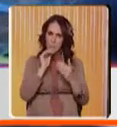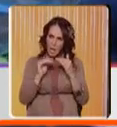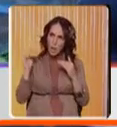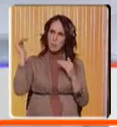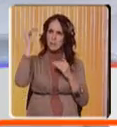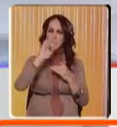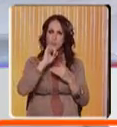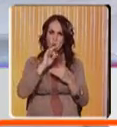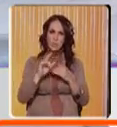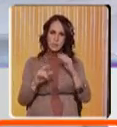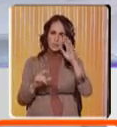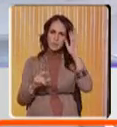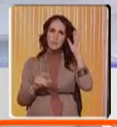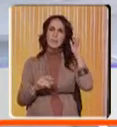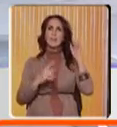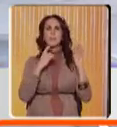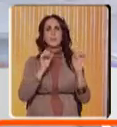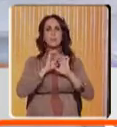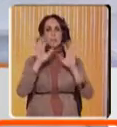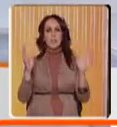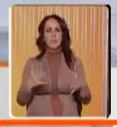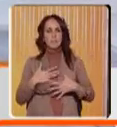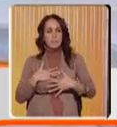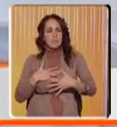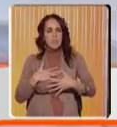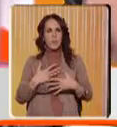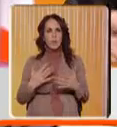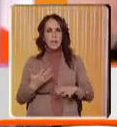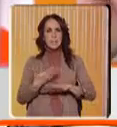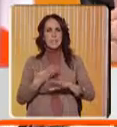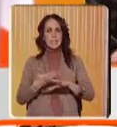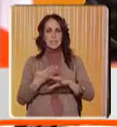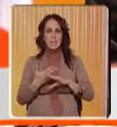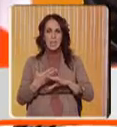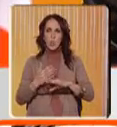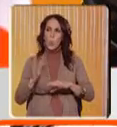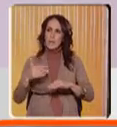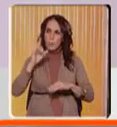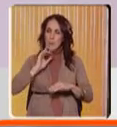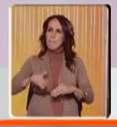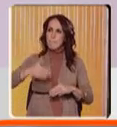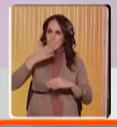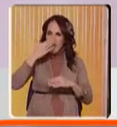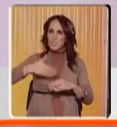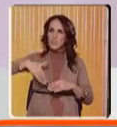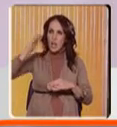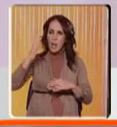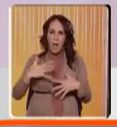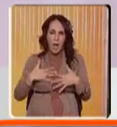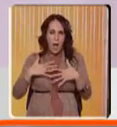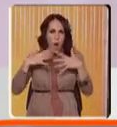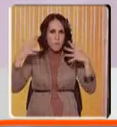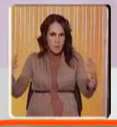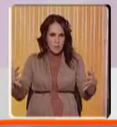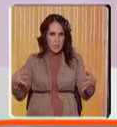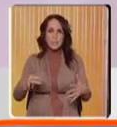sim. A pergunta é muito clara. A satisfação sexual feminina aumenta com a idade? Existe